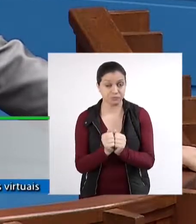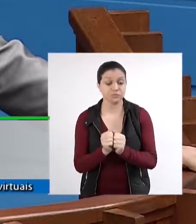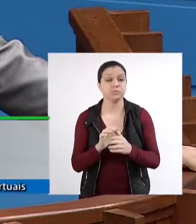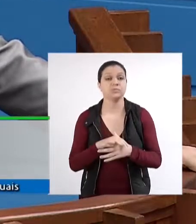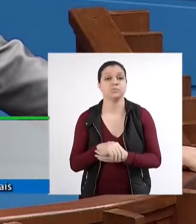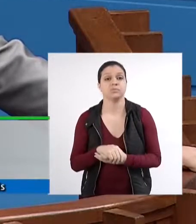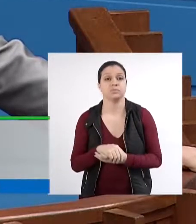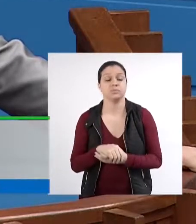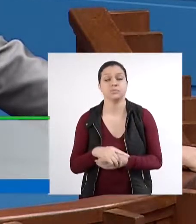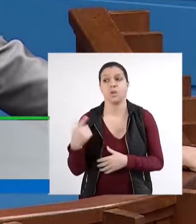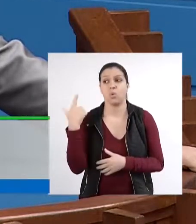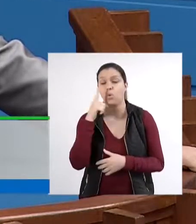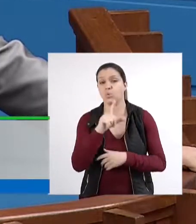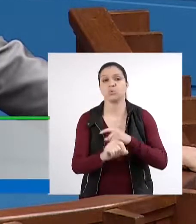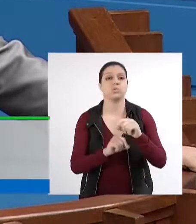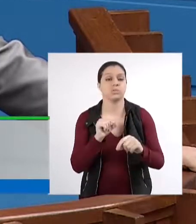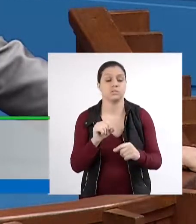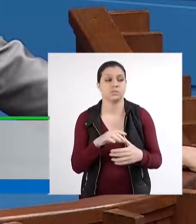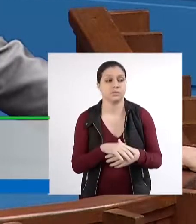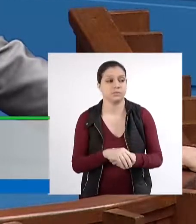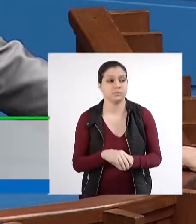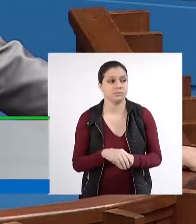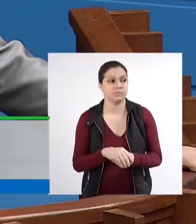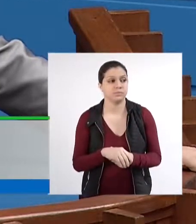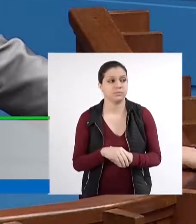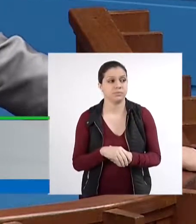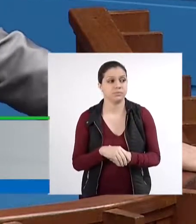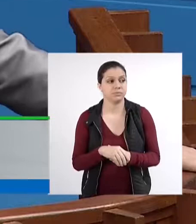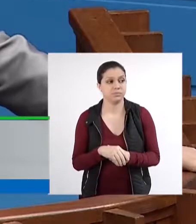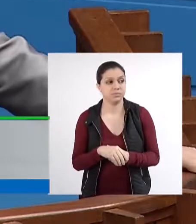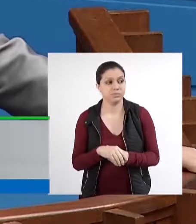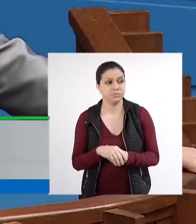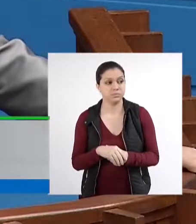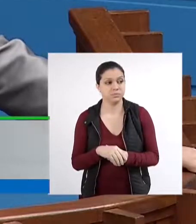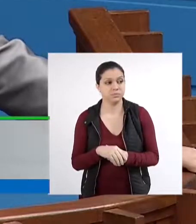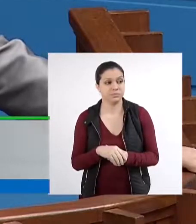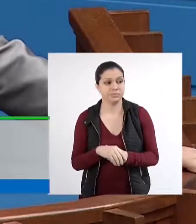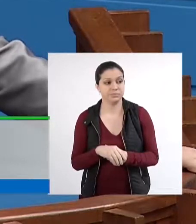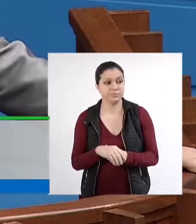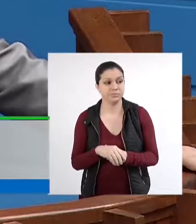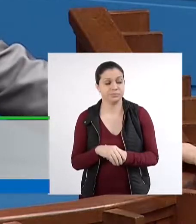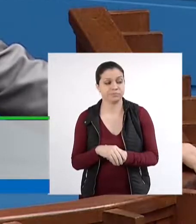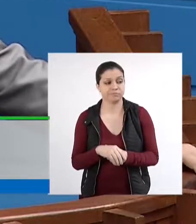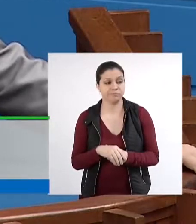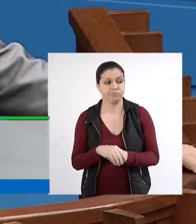para que enviássemos pelo menos uma reivindicação